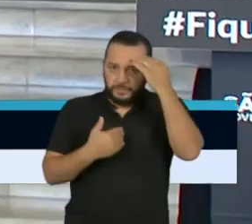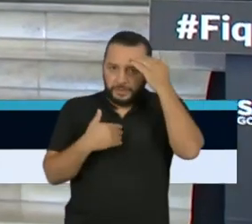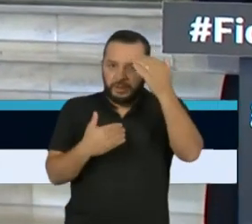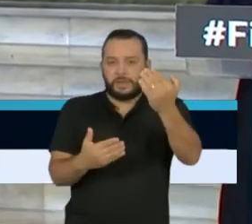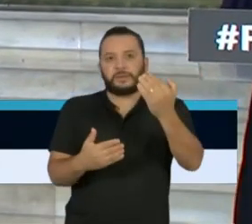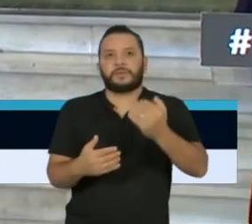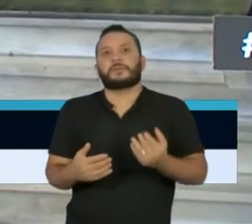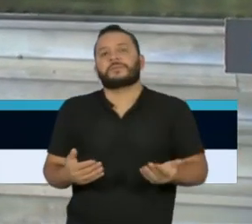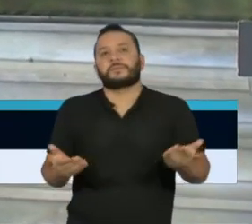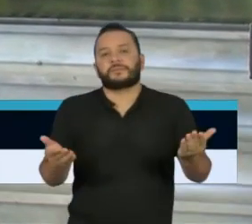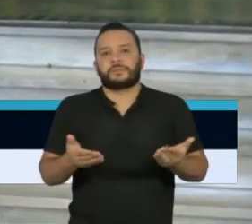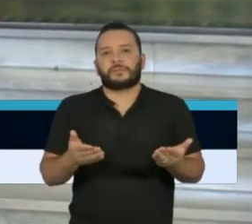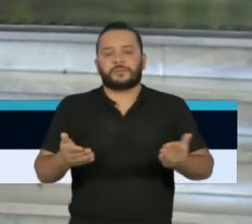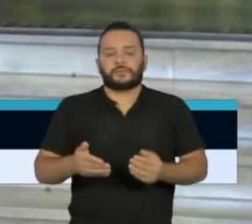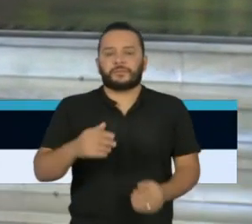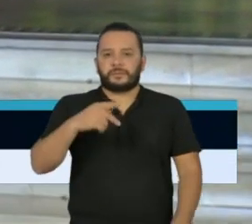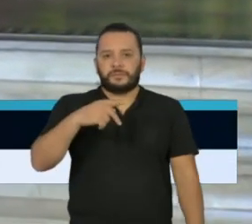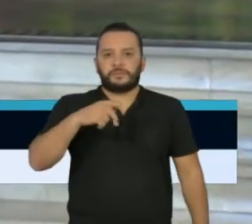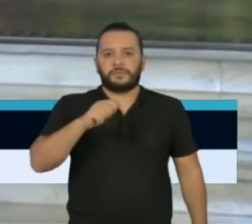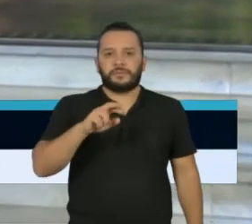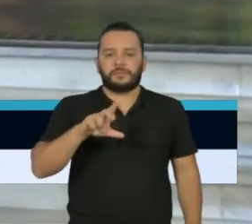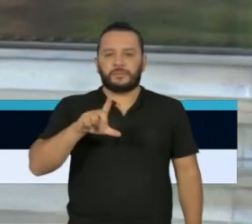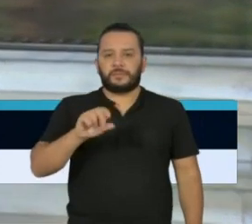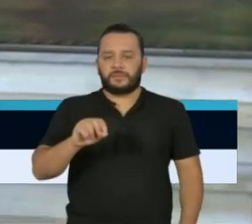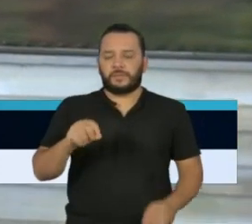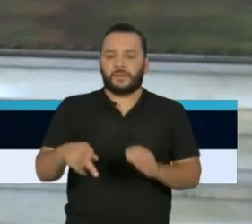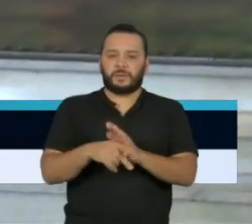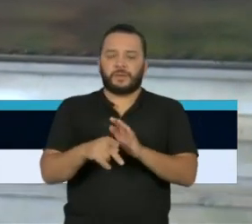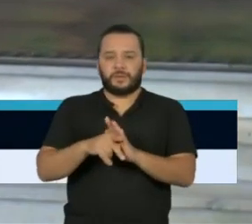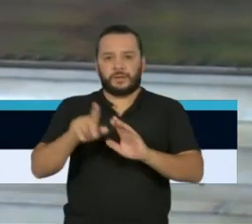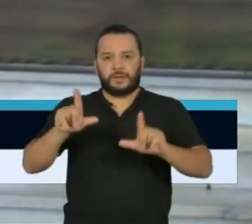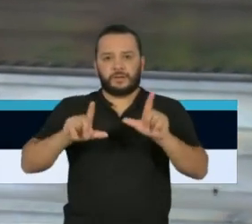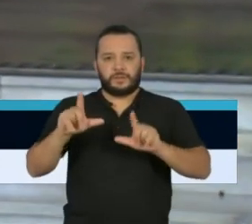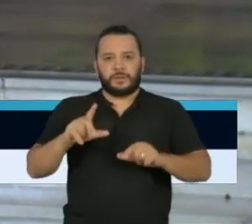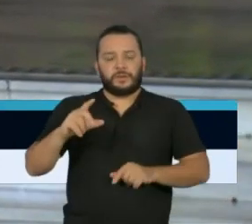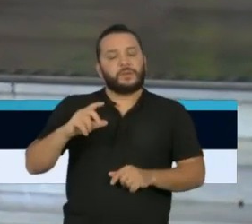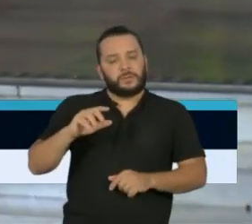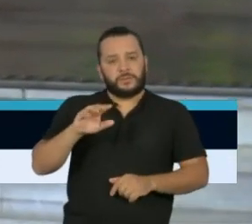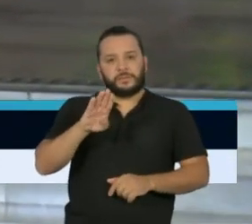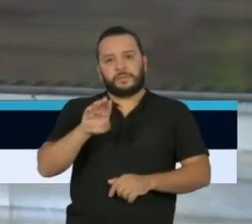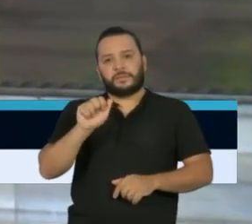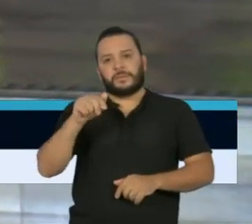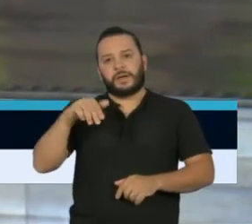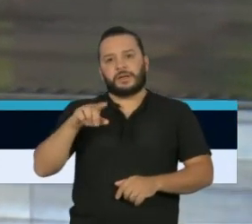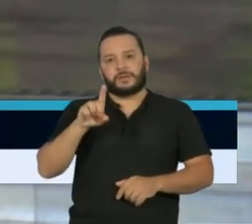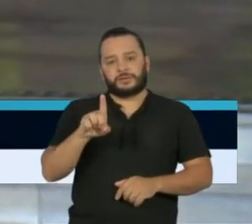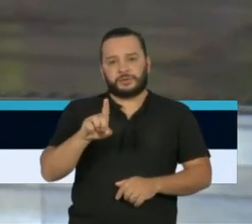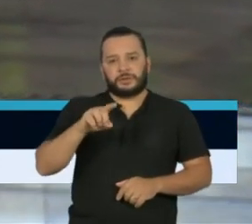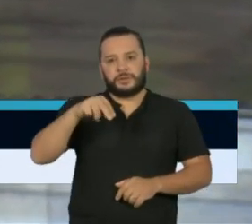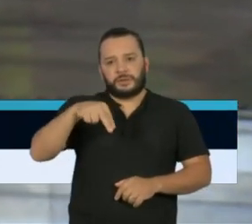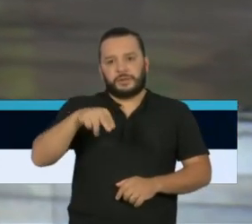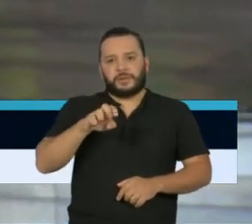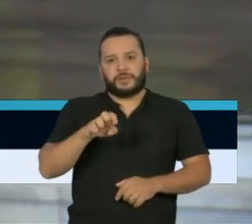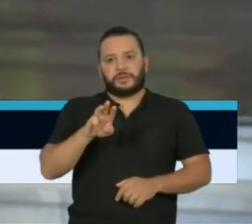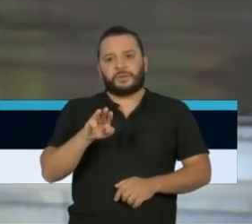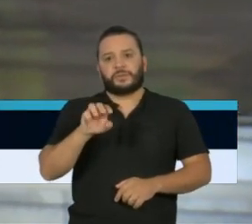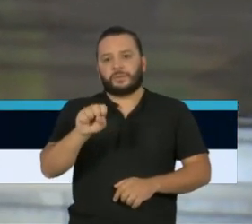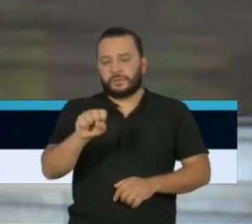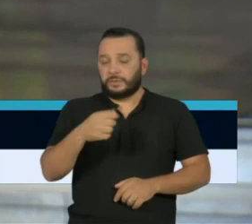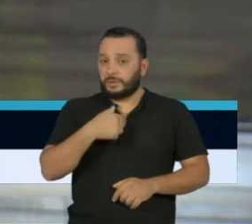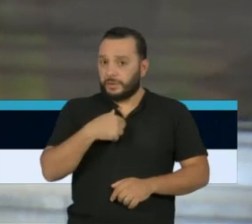passar a palavra ao Pablo Ribeiro, da TV Band News, que pode já, por favor, Pablo, se dirigir ao microfone, quero voltar a dizer